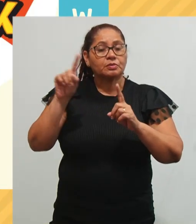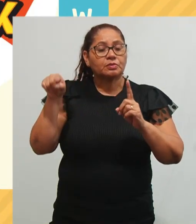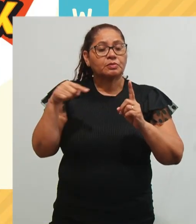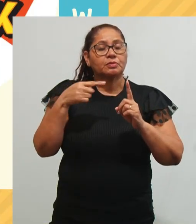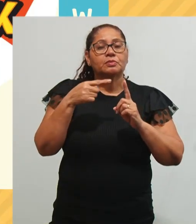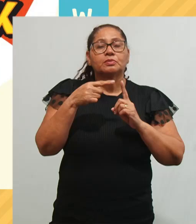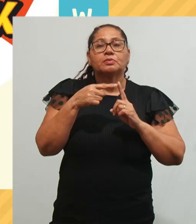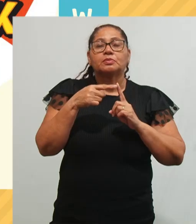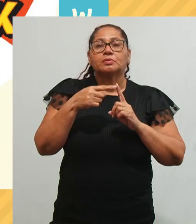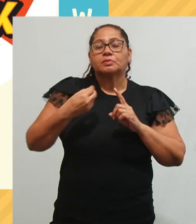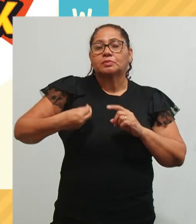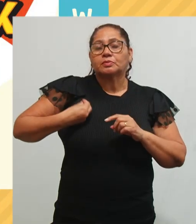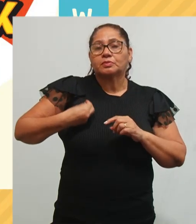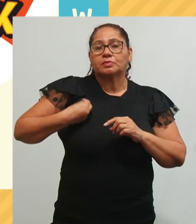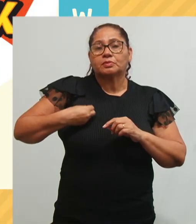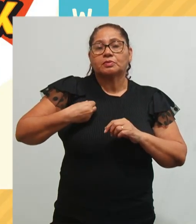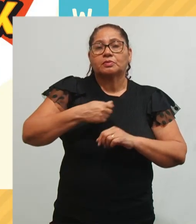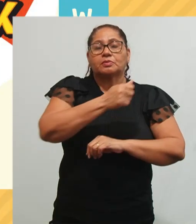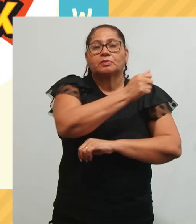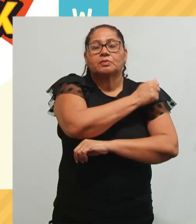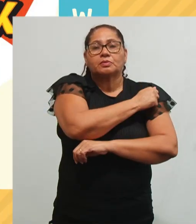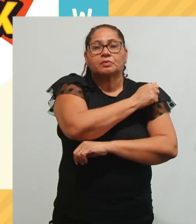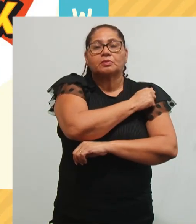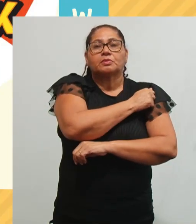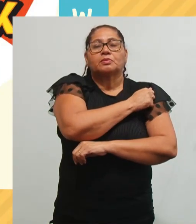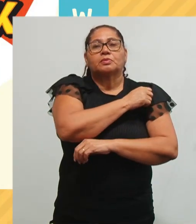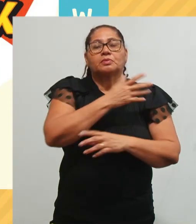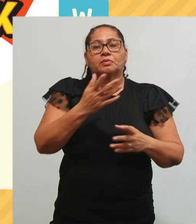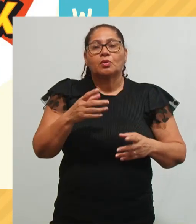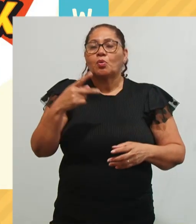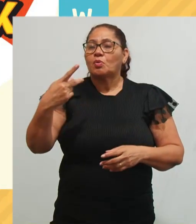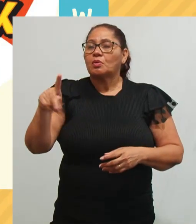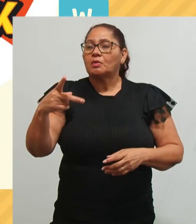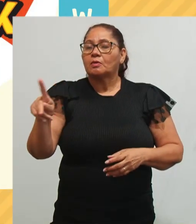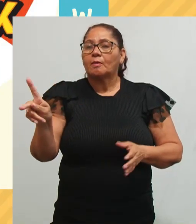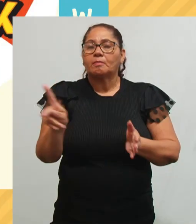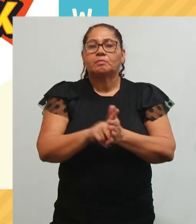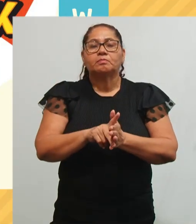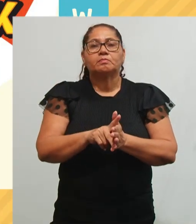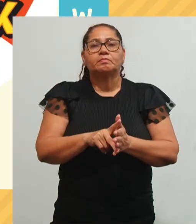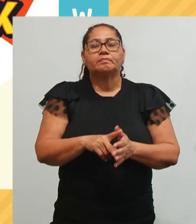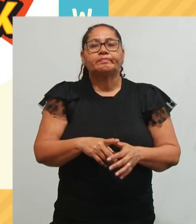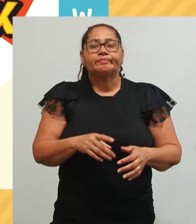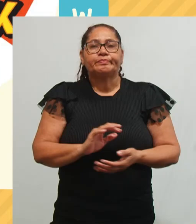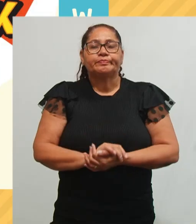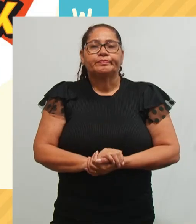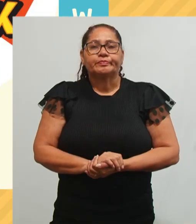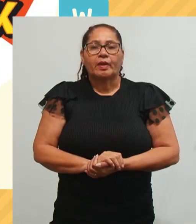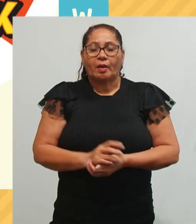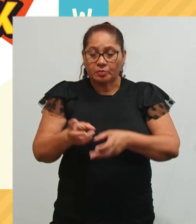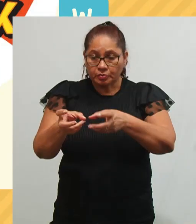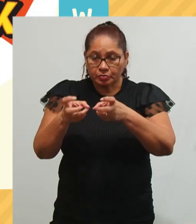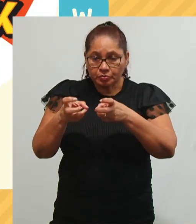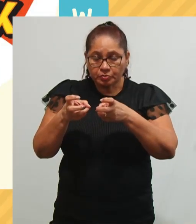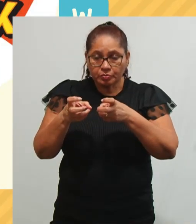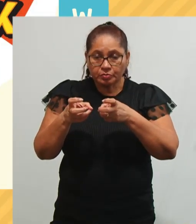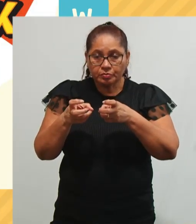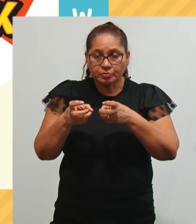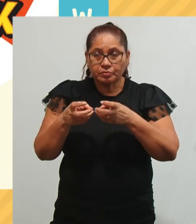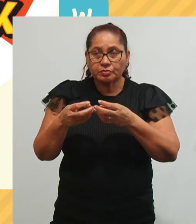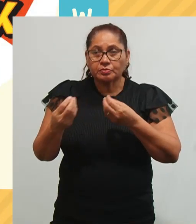com as vivências dos alunos ou mesmo as suas. Identifique os elementos que demonstram o alcance